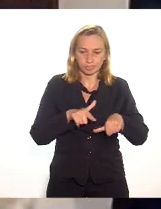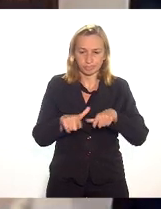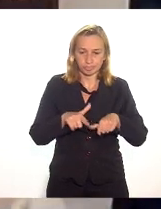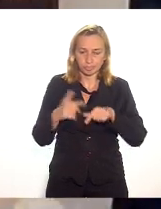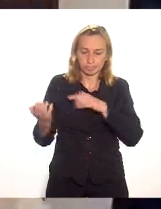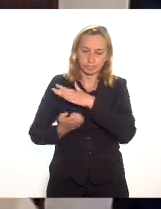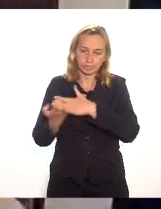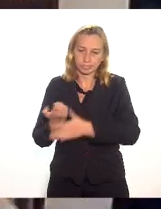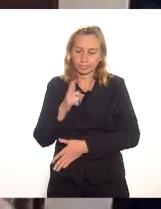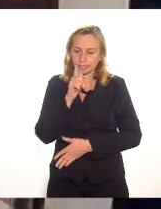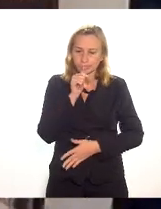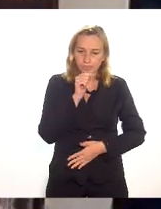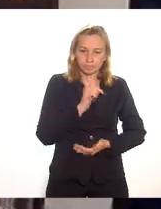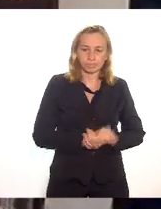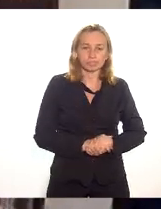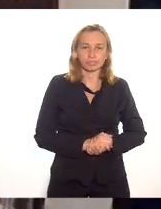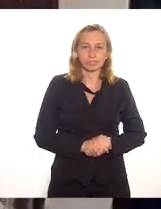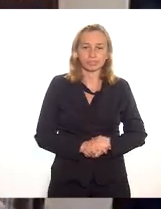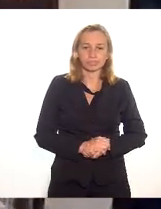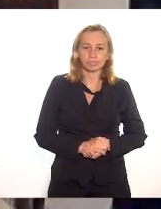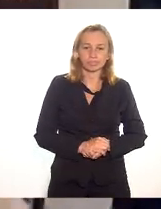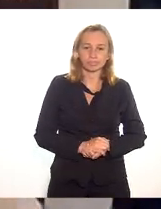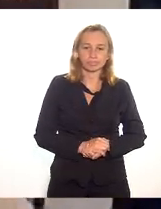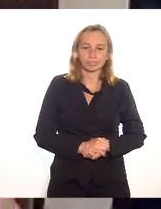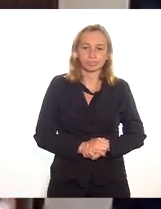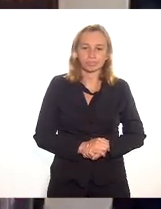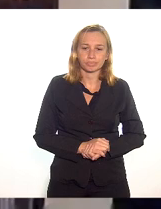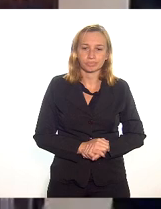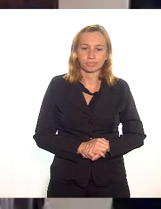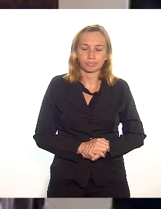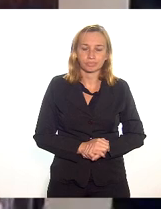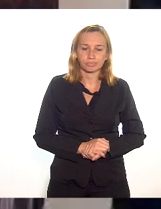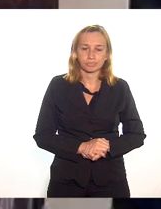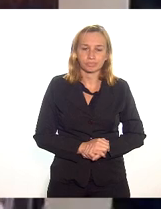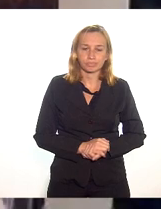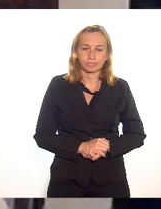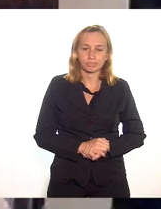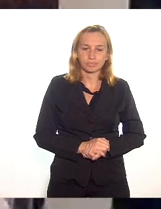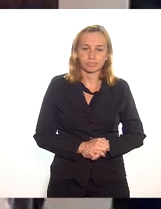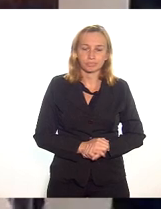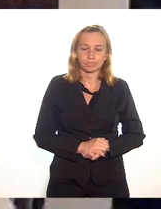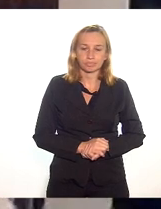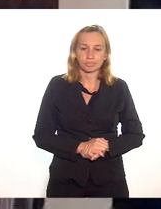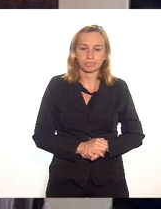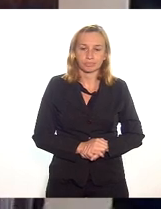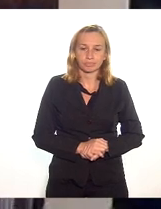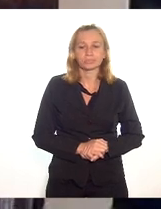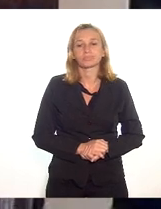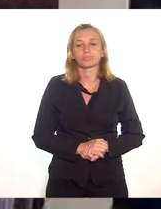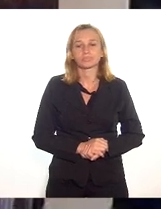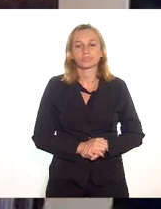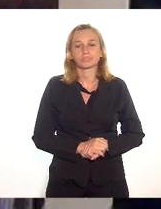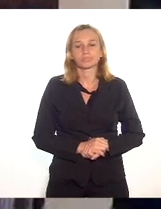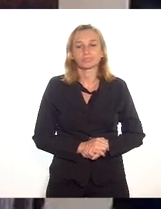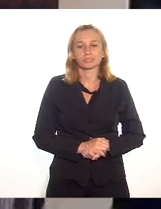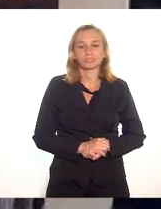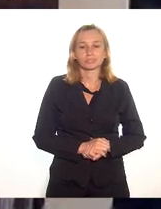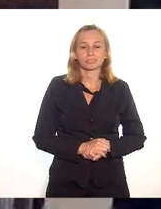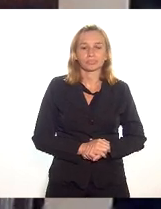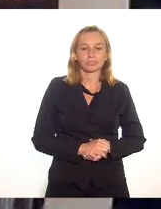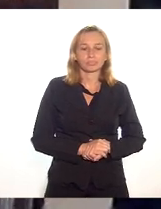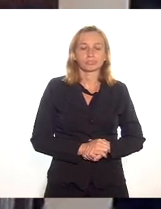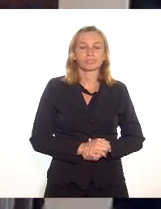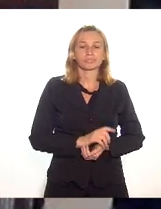não só da sua condição de trabalhador da SEDAI, mas em defesa